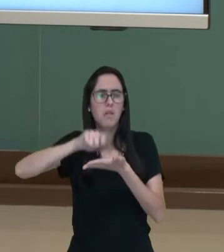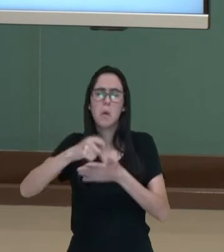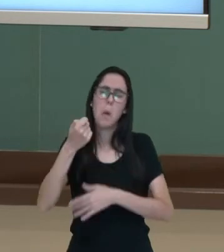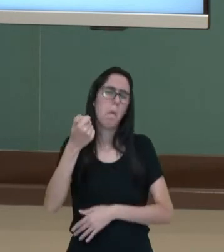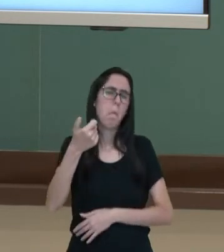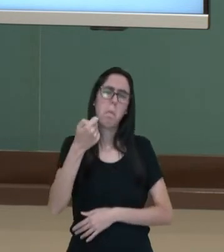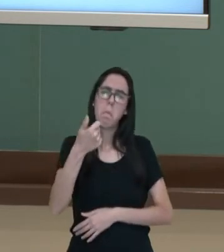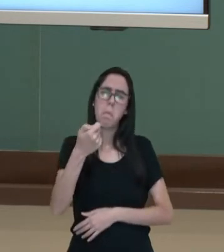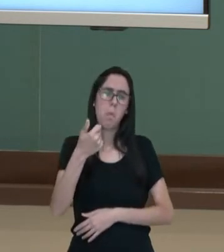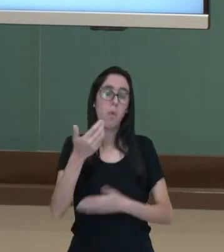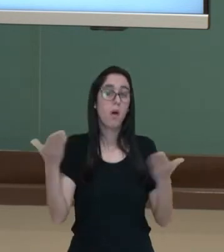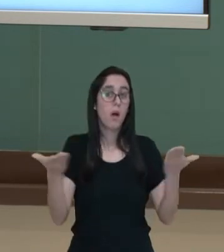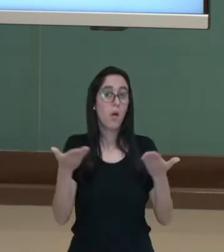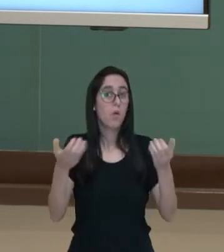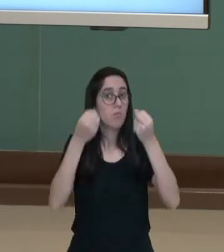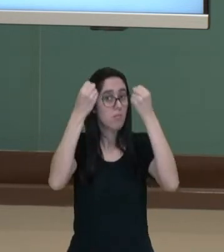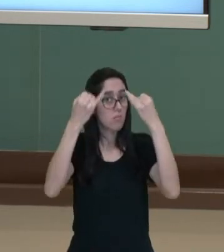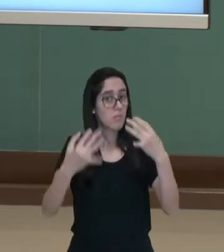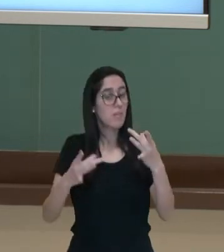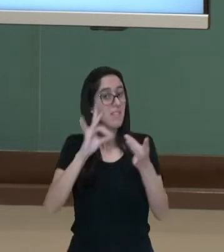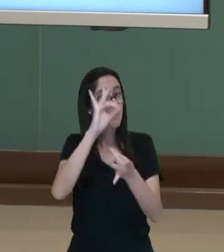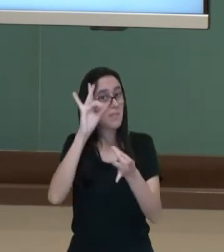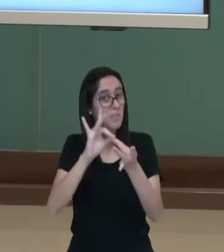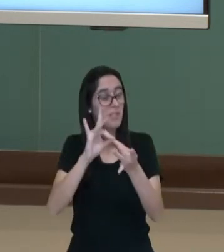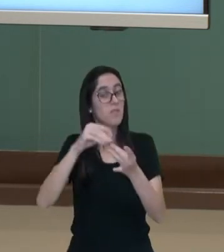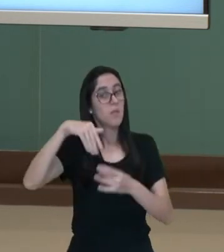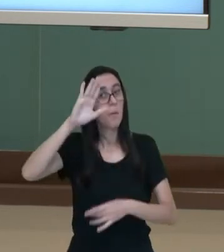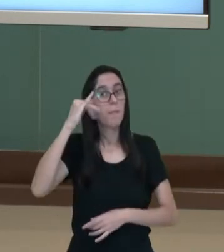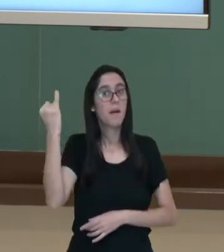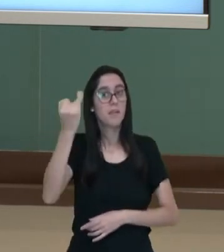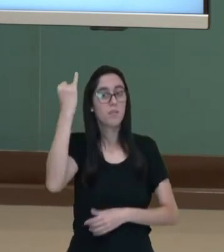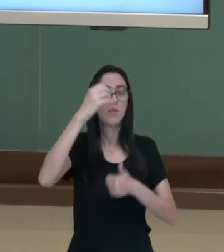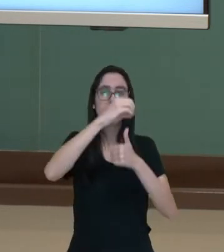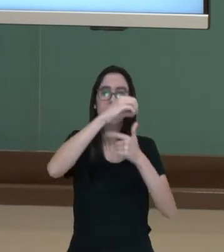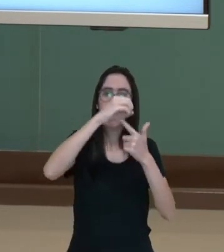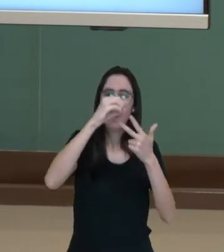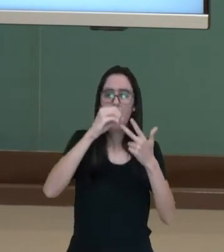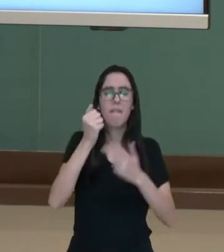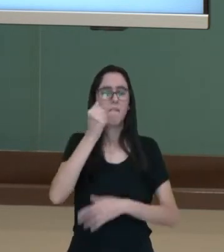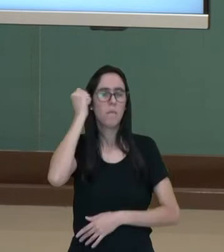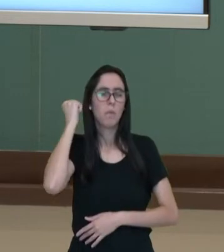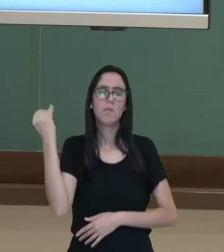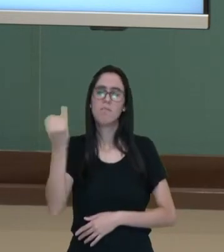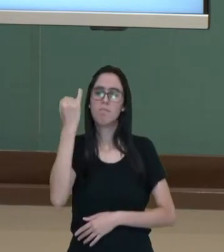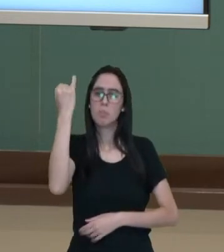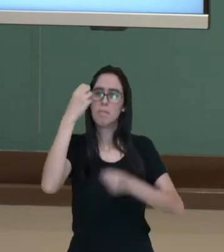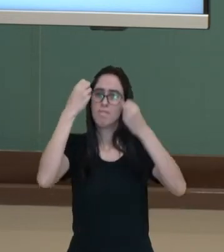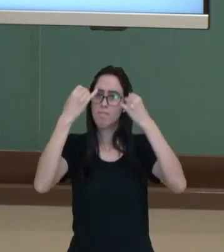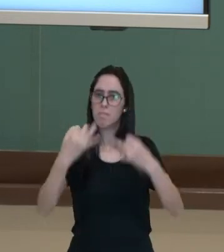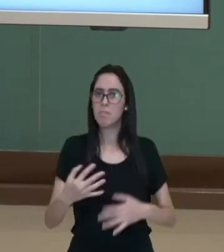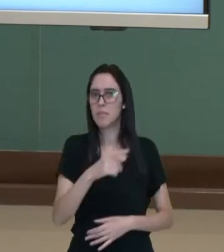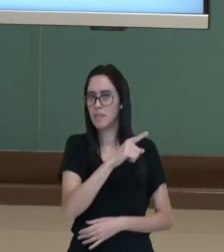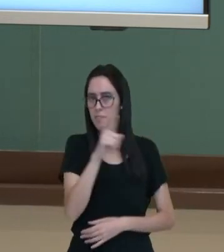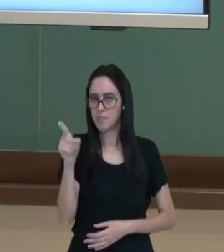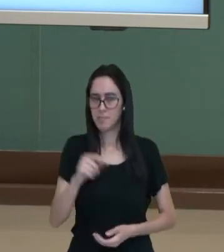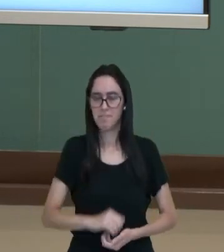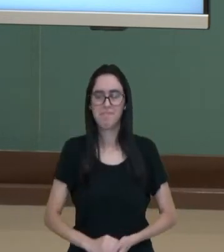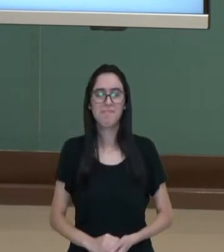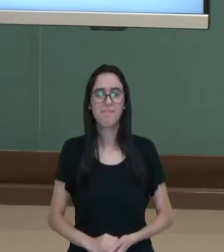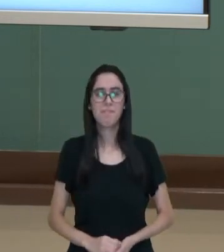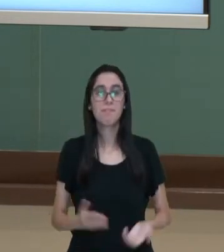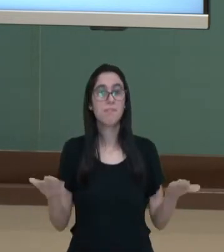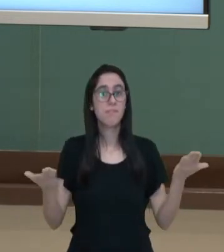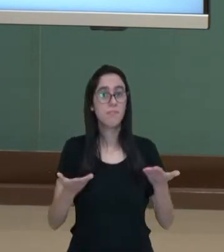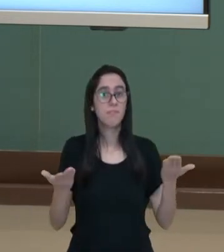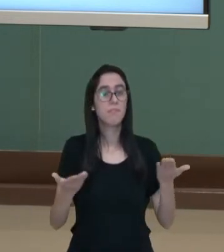vai dar uma ênfase maior naquilo que mais aparece no Enem, nos vestibulares, e aquilo que você consegue aplicar mais no seu dia a dia. Então,